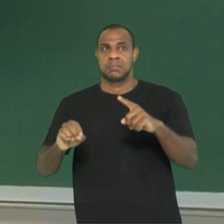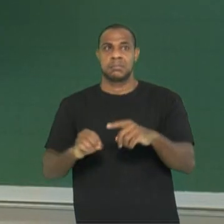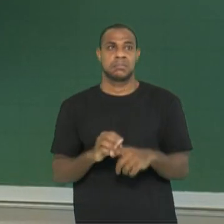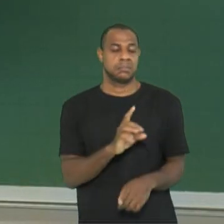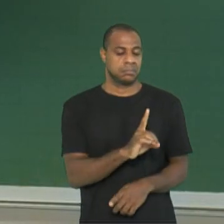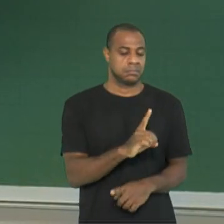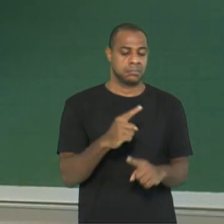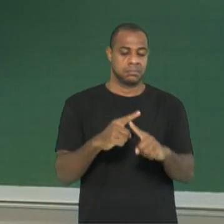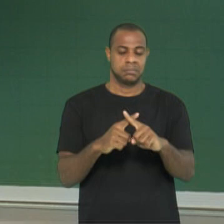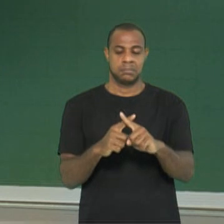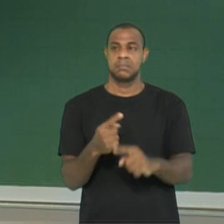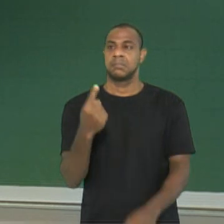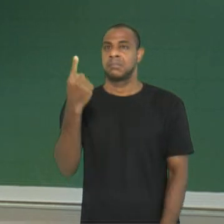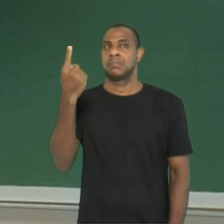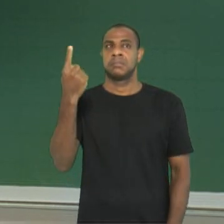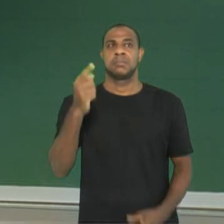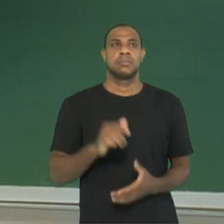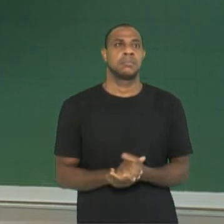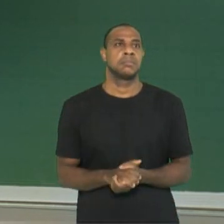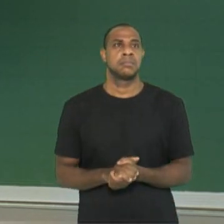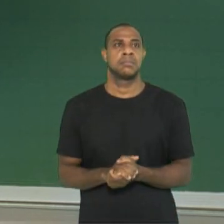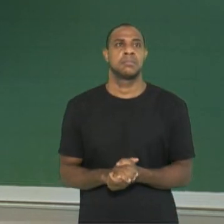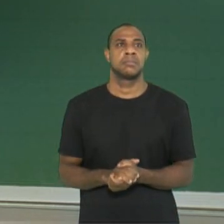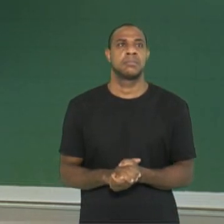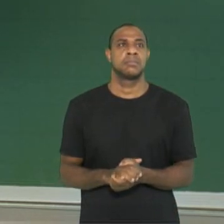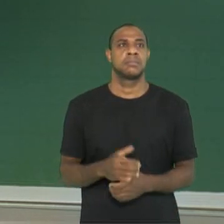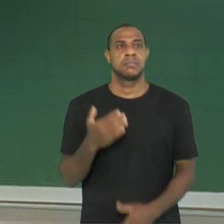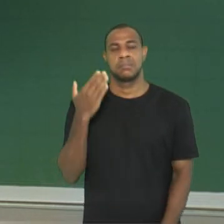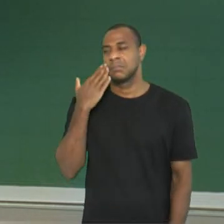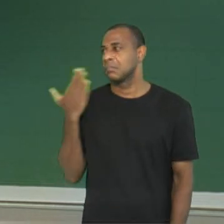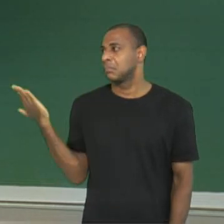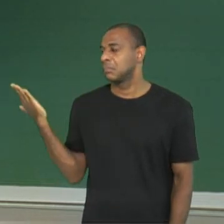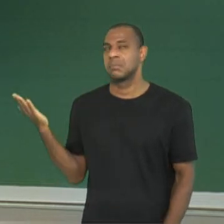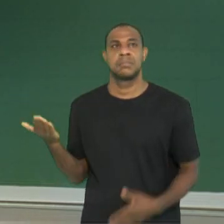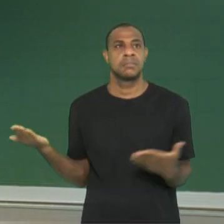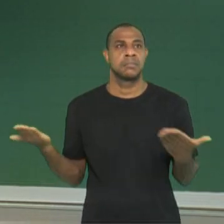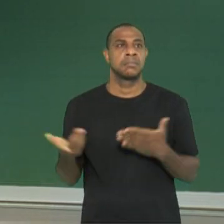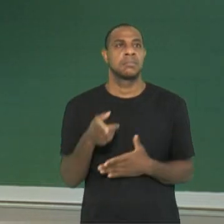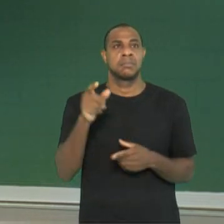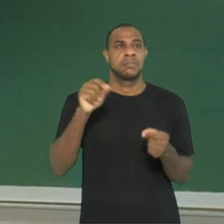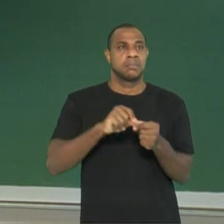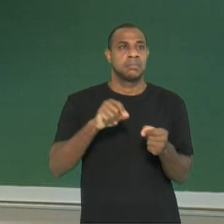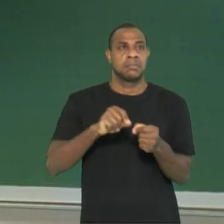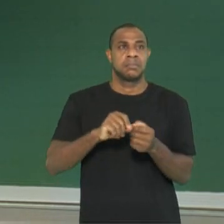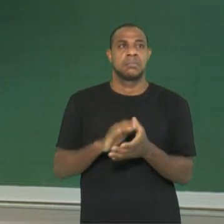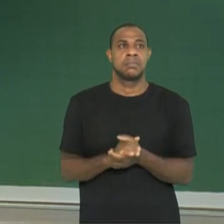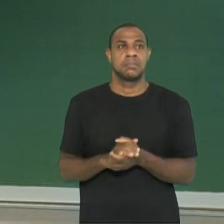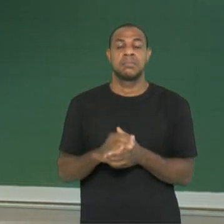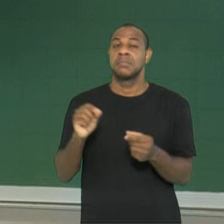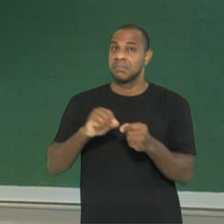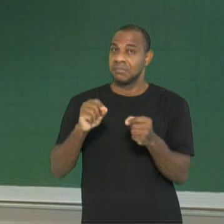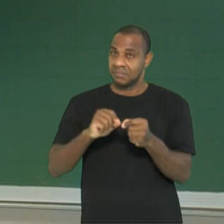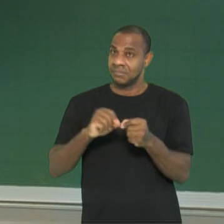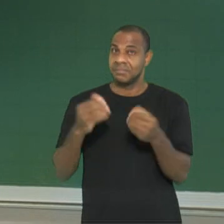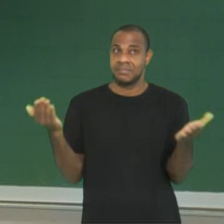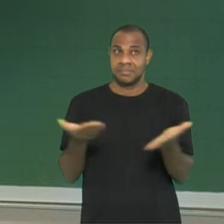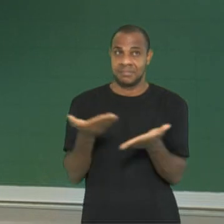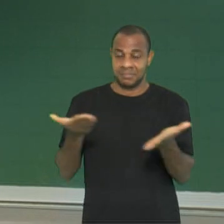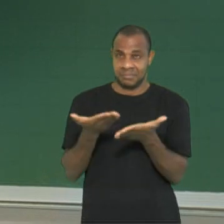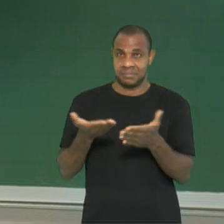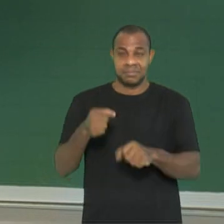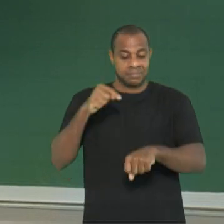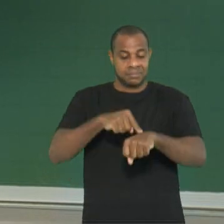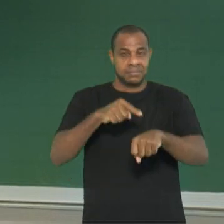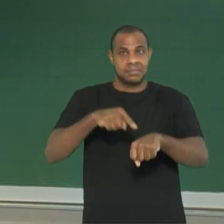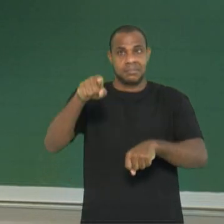1. E de repente aparece na tela o nosso quiz, que eu quero que você faça o seguinte, resolva esse problema agora. O tempo vai